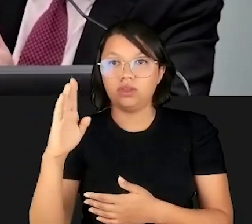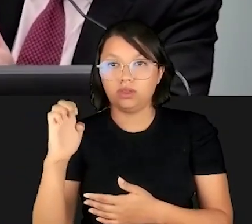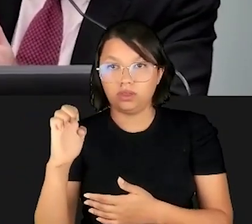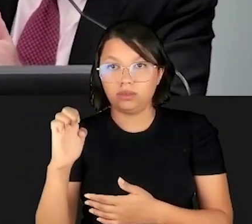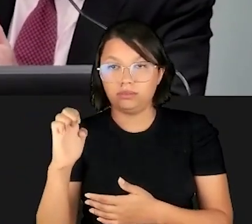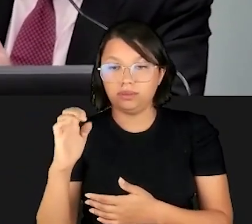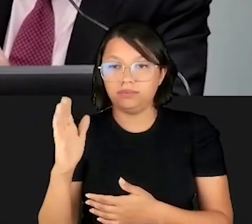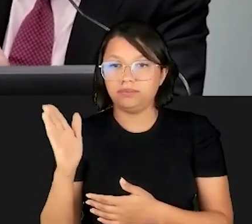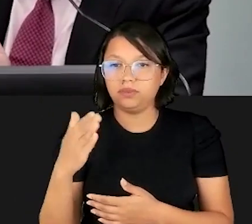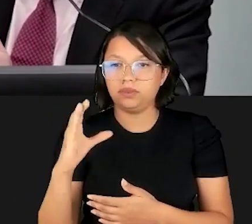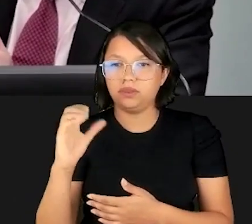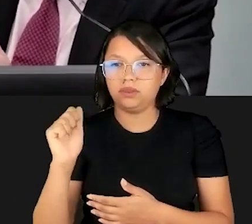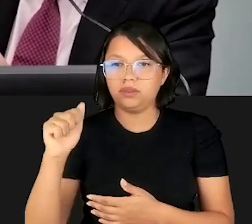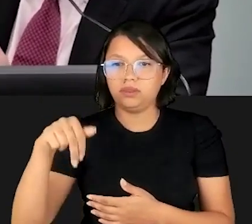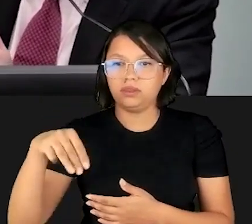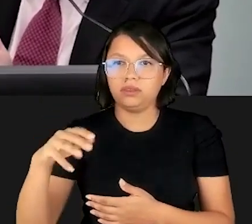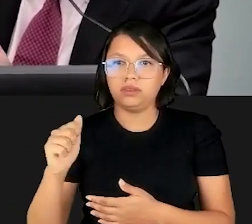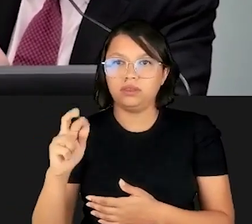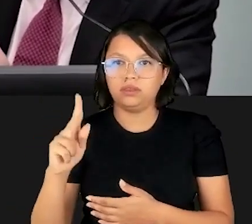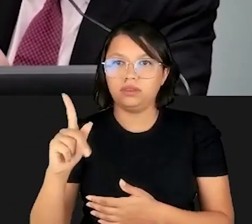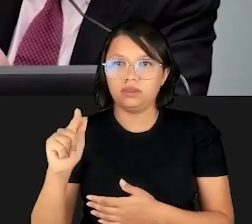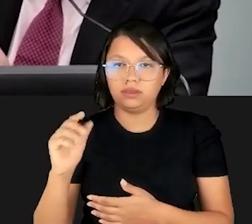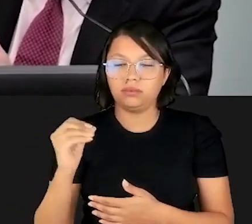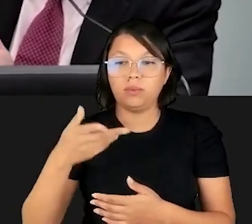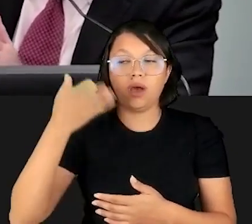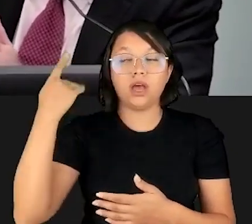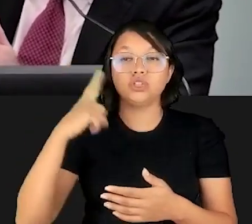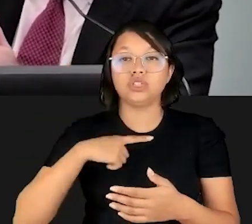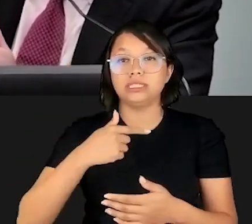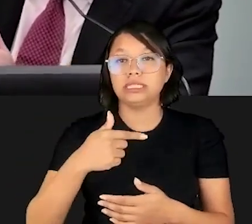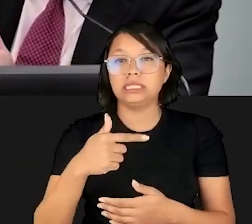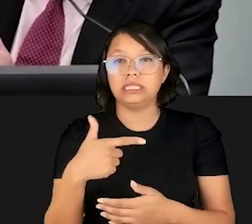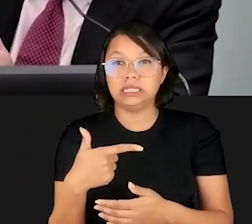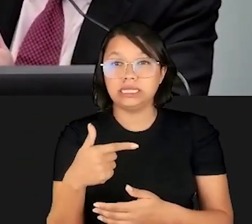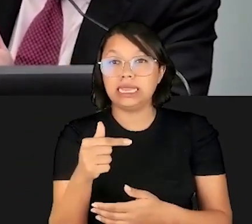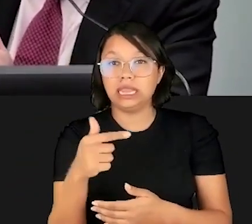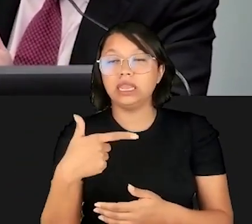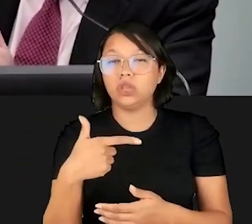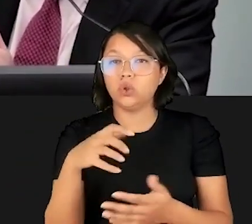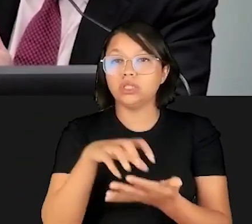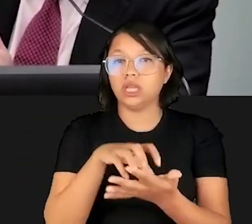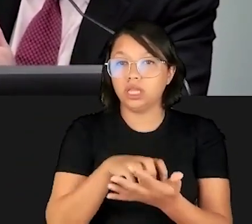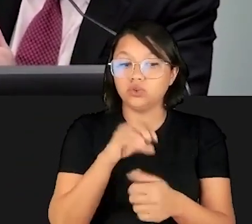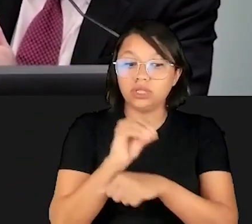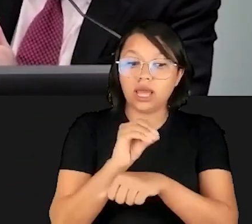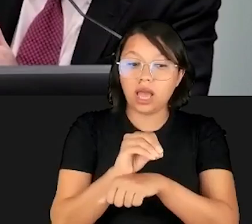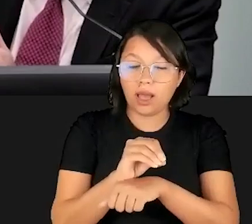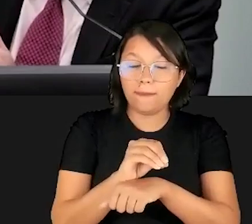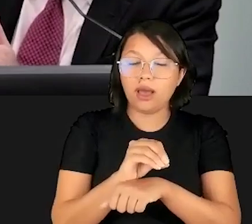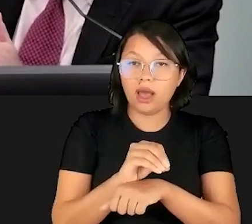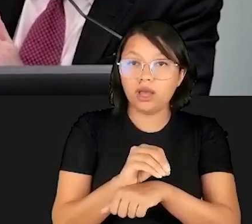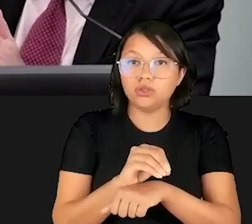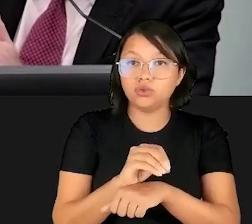São Paulo, 72 centros de tratamento de câncer ao redor do estado. Nós decidimos que era importante fazer com que